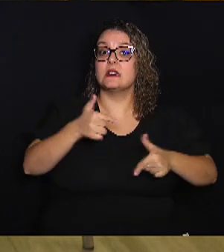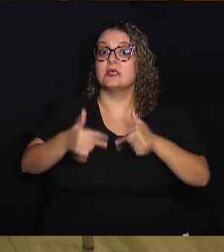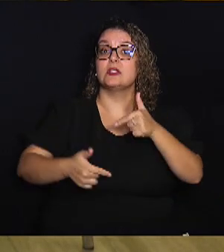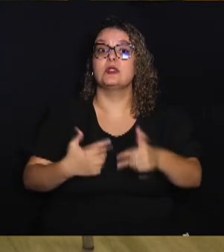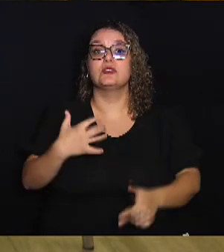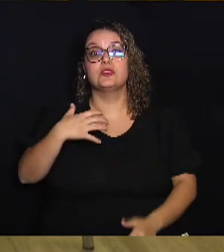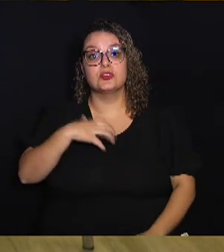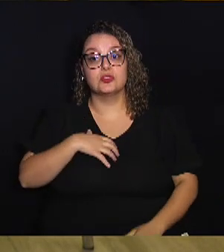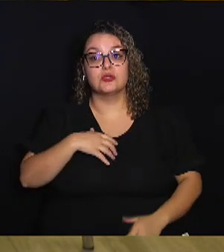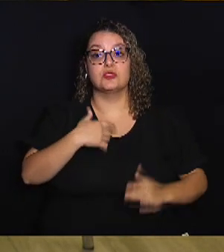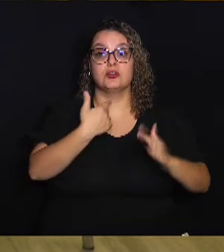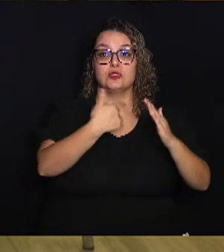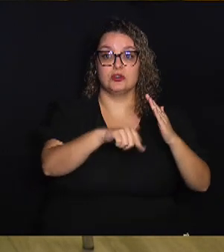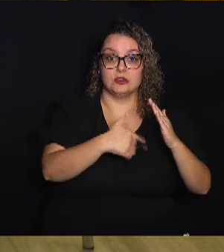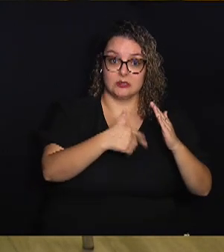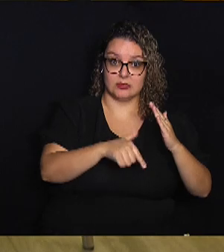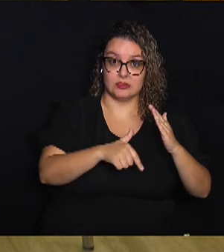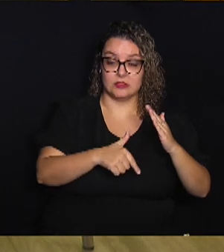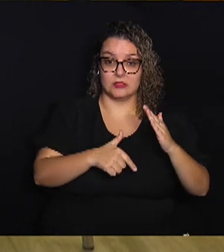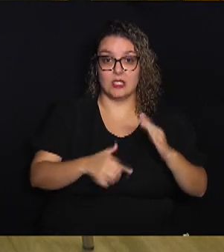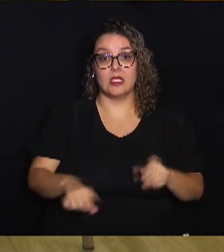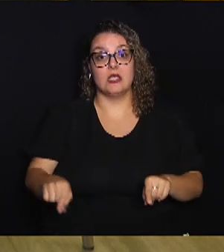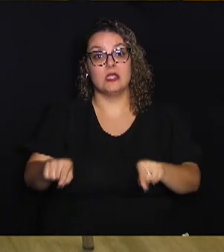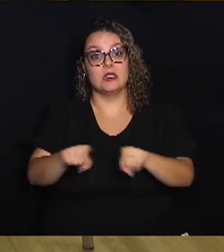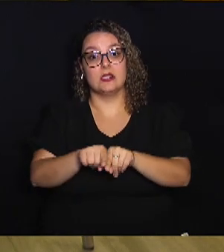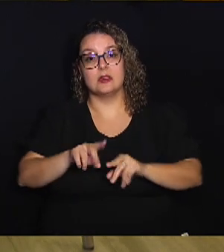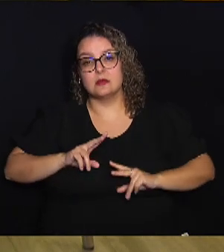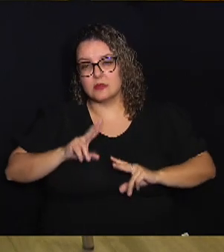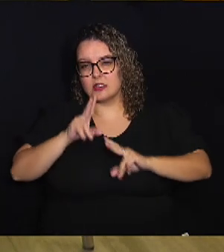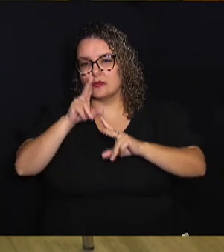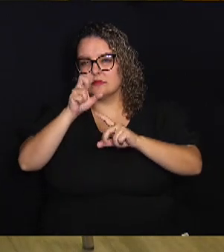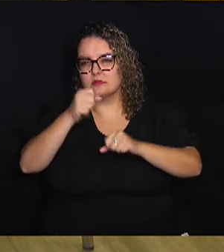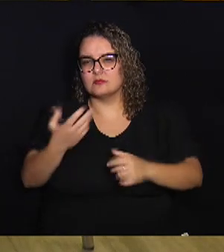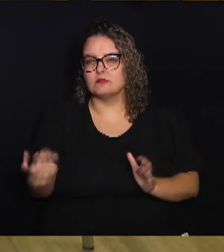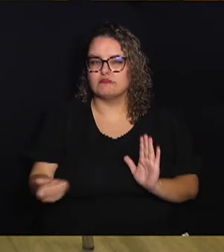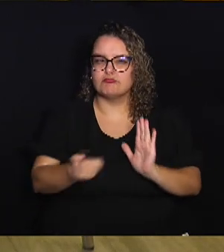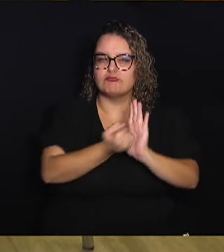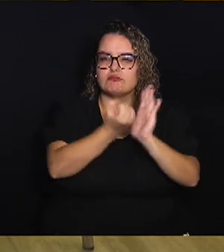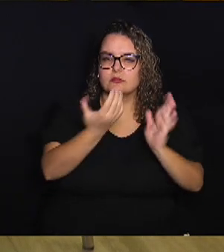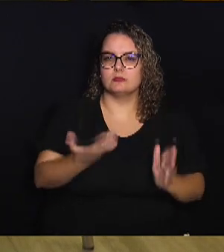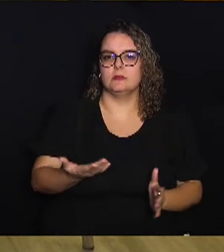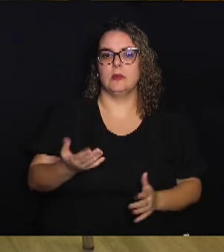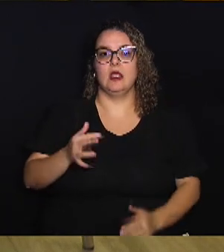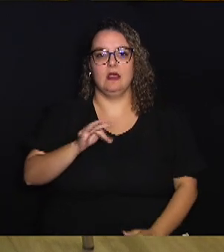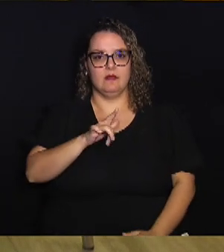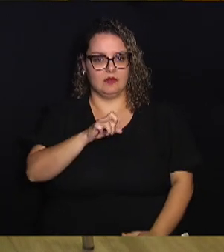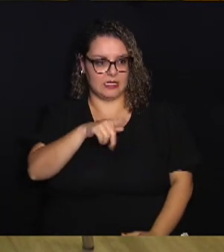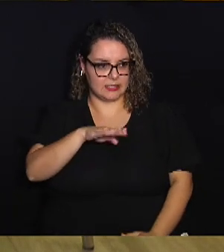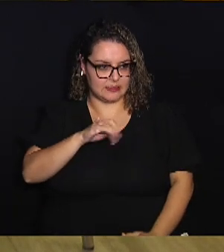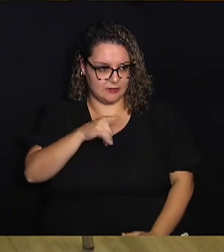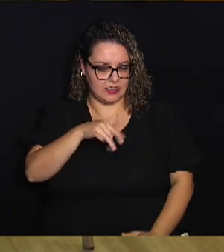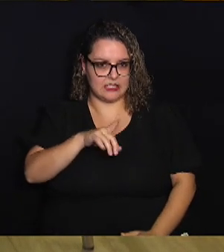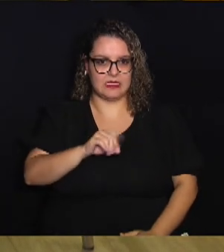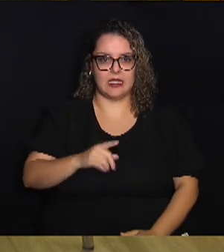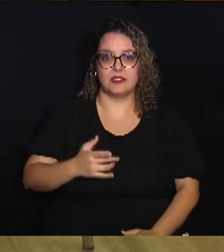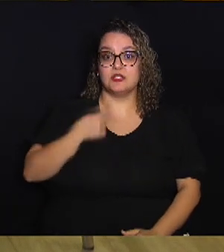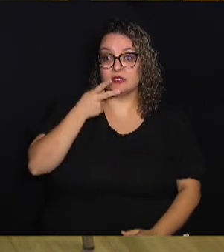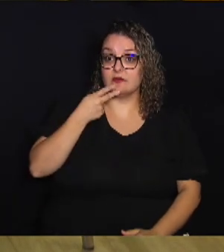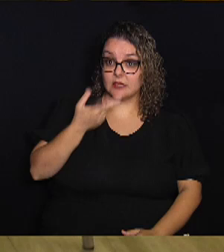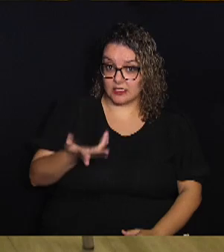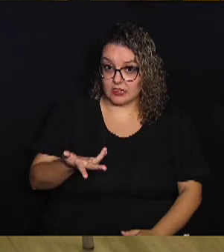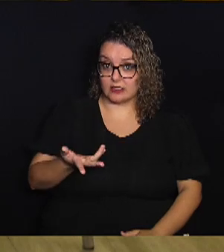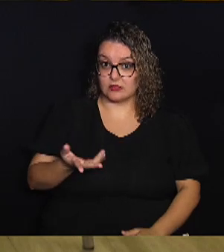forma remota e vem com a forte, assim, uma marca que é a flexibilidade, que vocês já falaram inclusive sobre